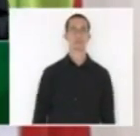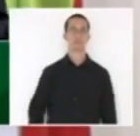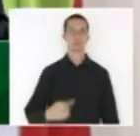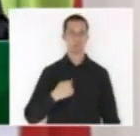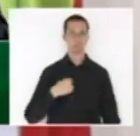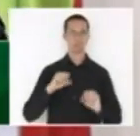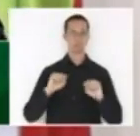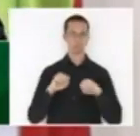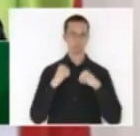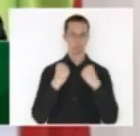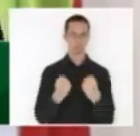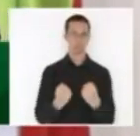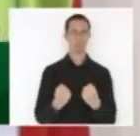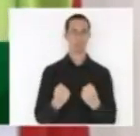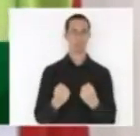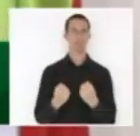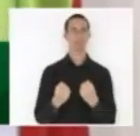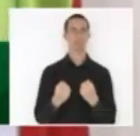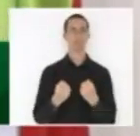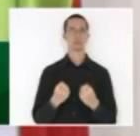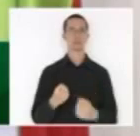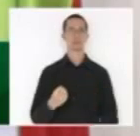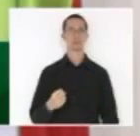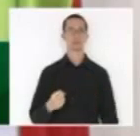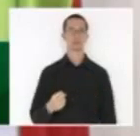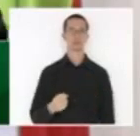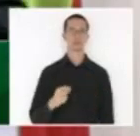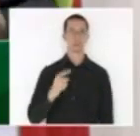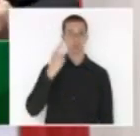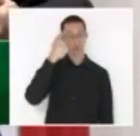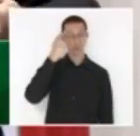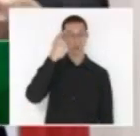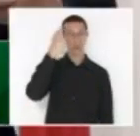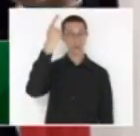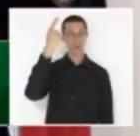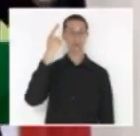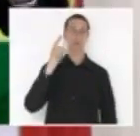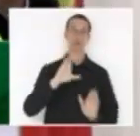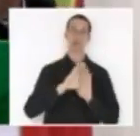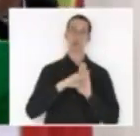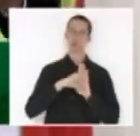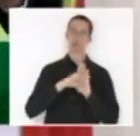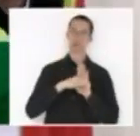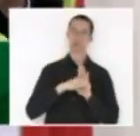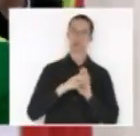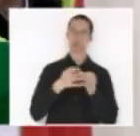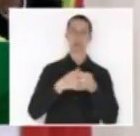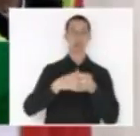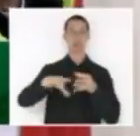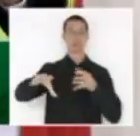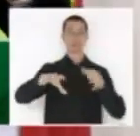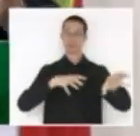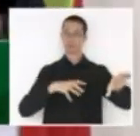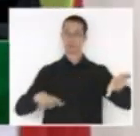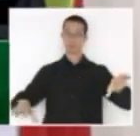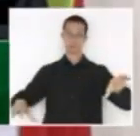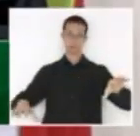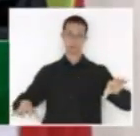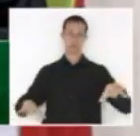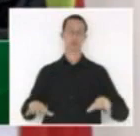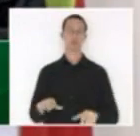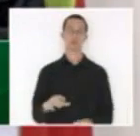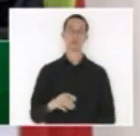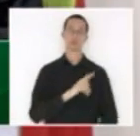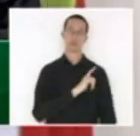a questão da concepção, a ideia da descentralização de um